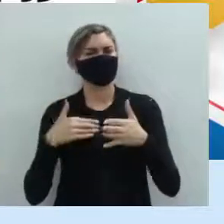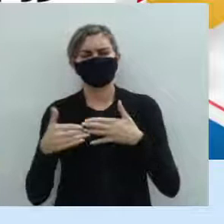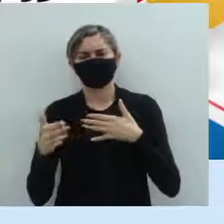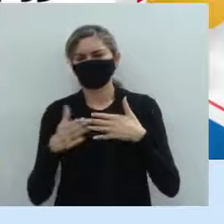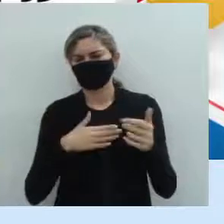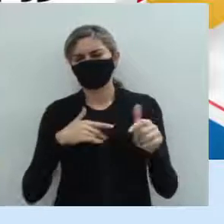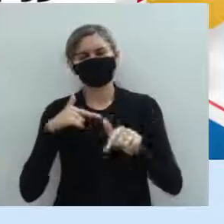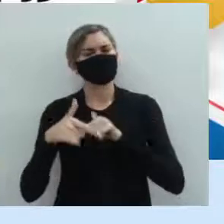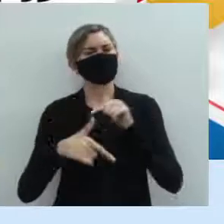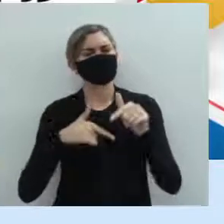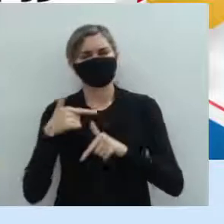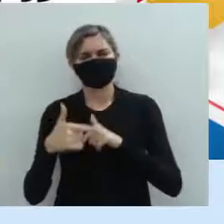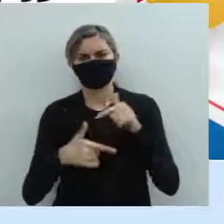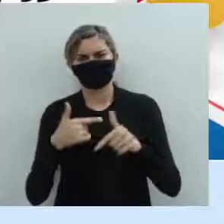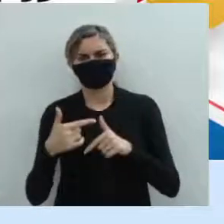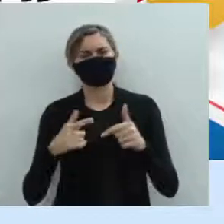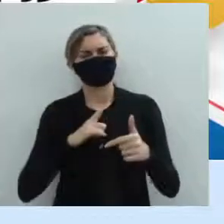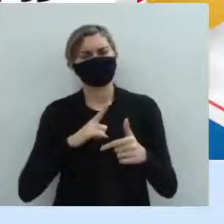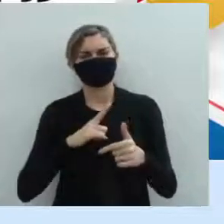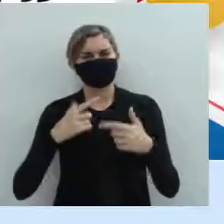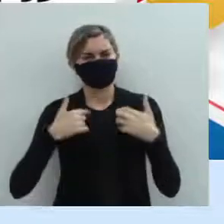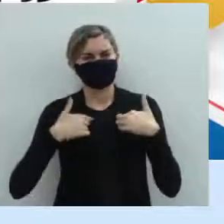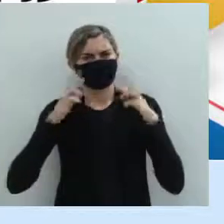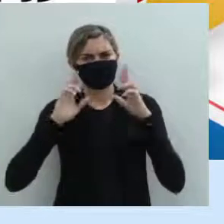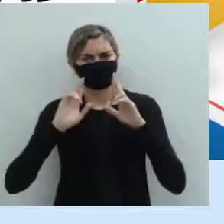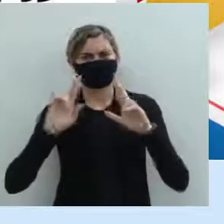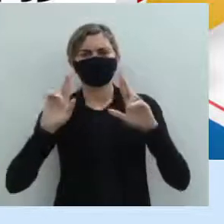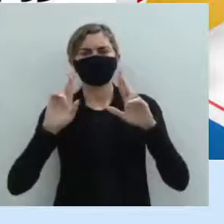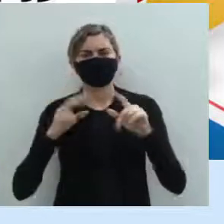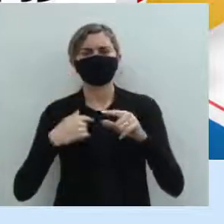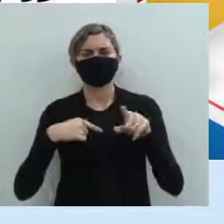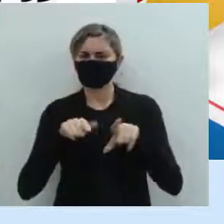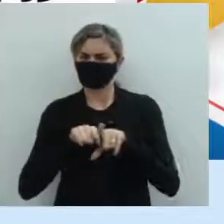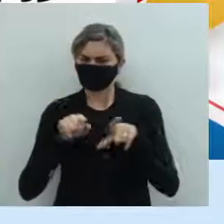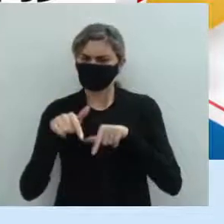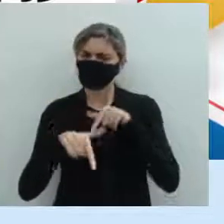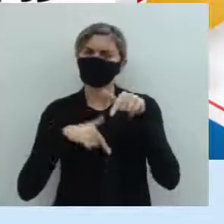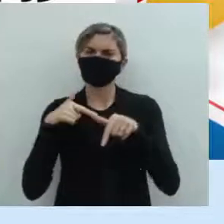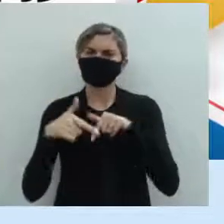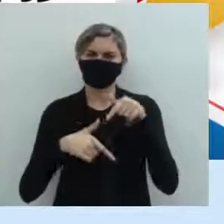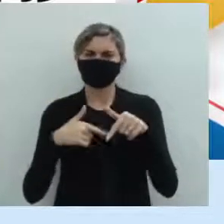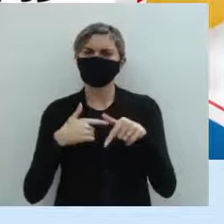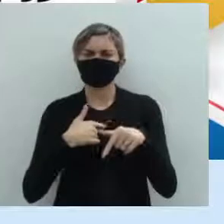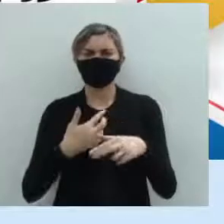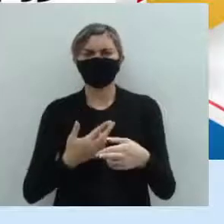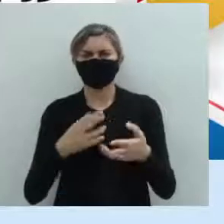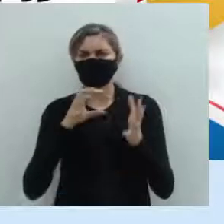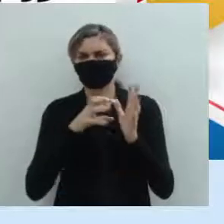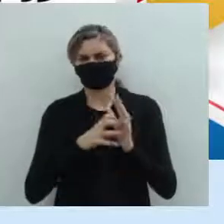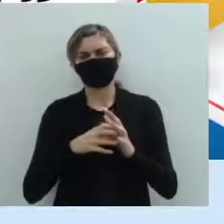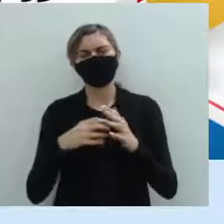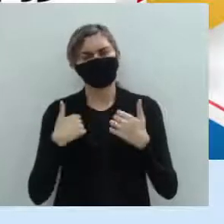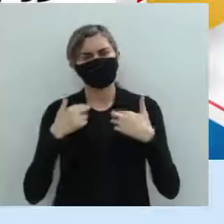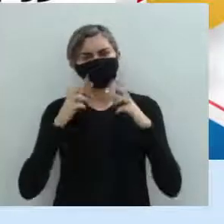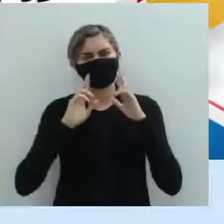Qualquer trabalhador e qualquer trabalhador ele tem o meu respeito, tá certo? Eu também sou trabalhador e a minha função é respeitar todos os trabalhadores